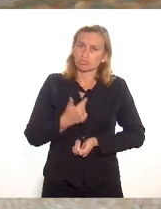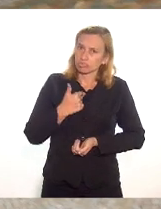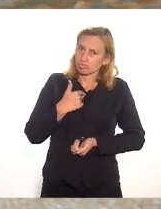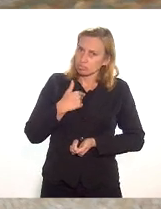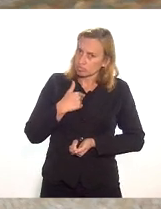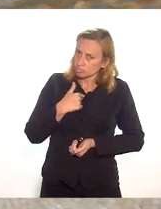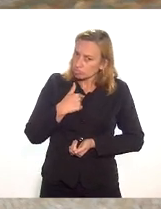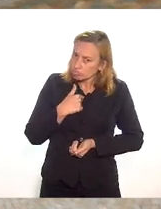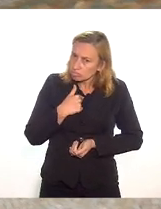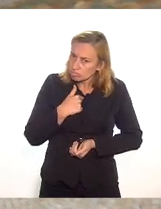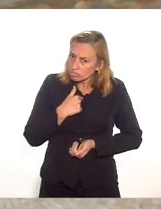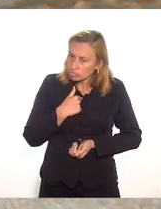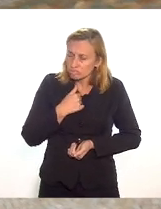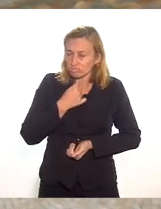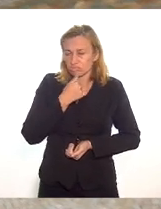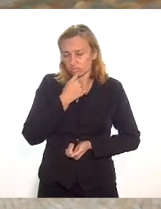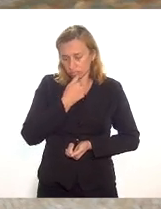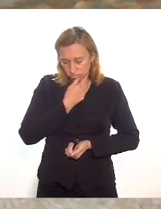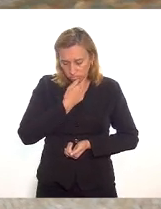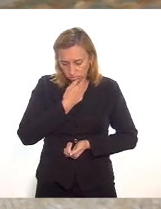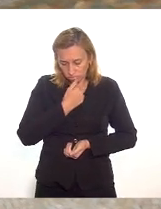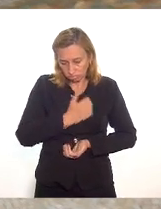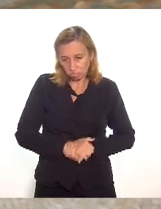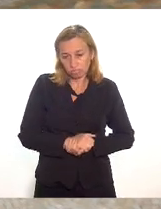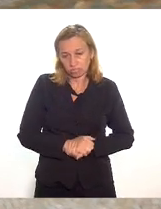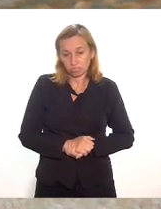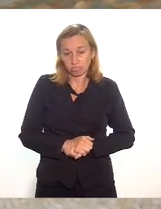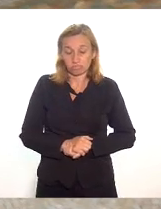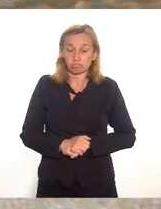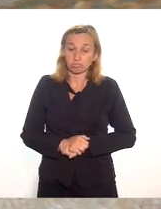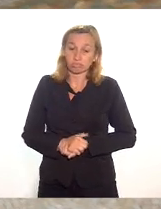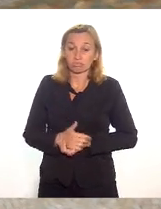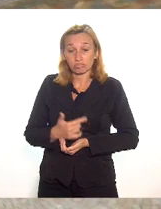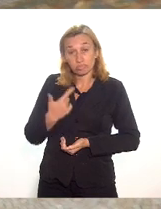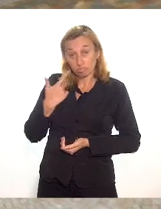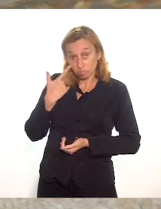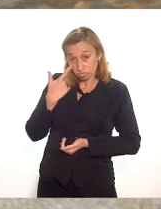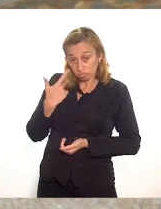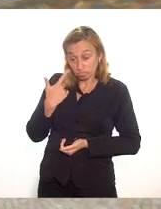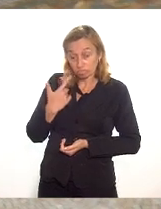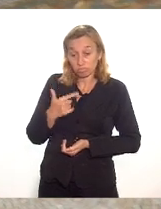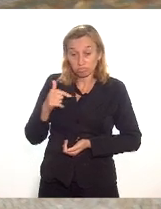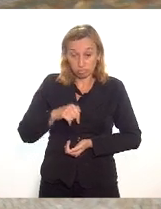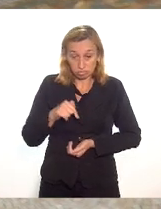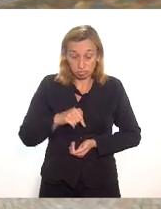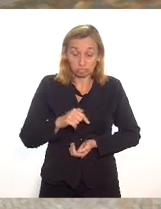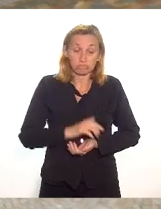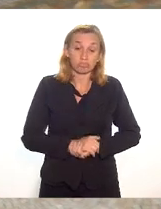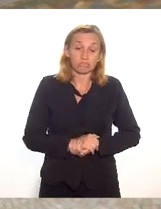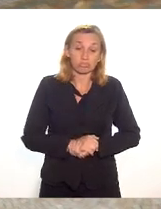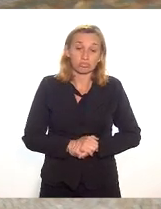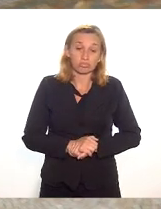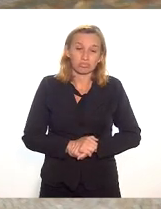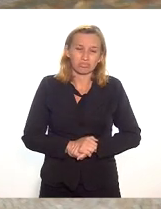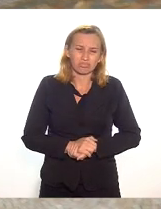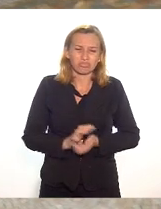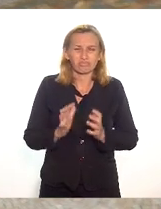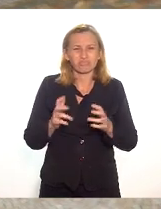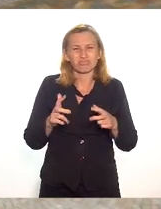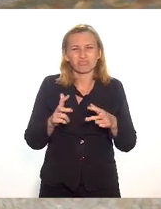fiquei triste quando ontem, aqui na sessão, houve o